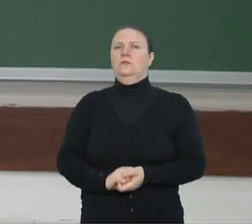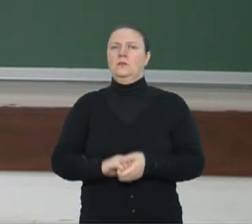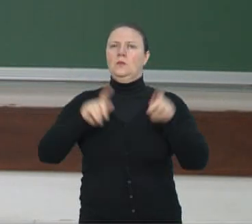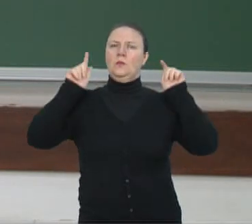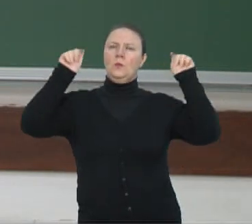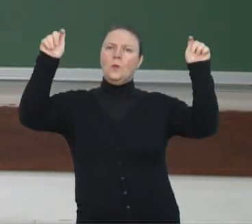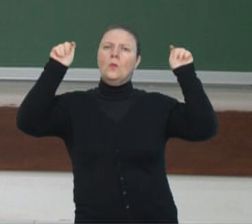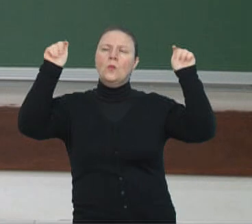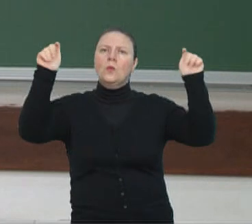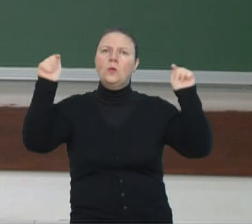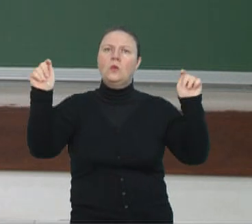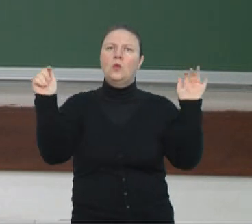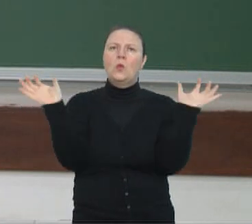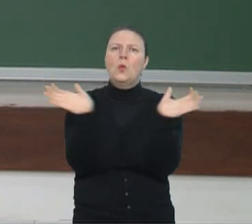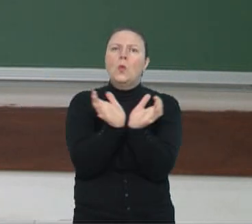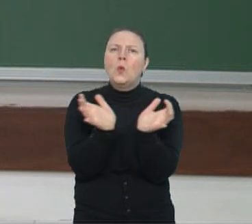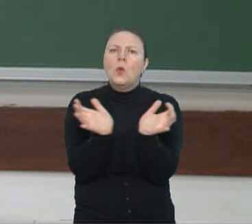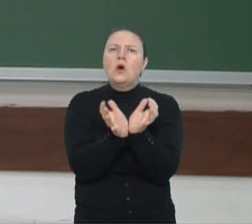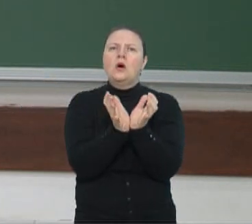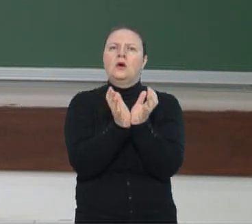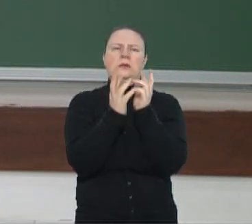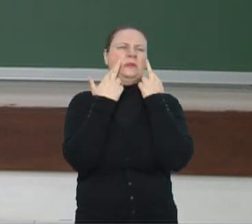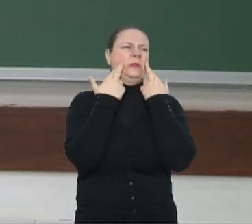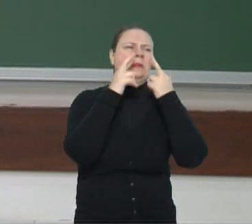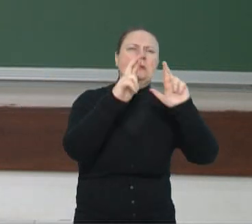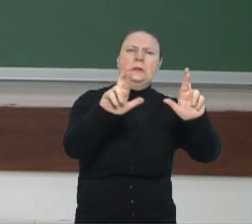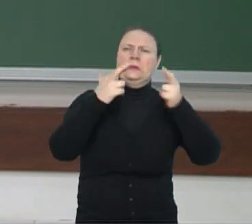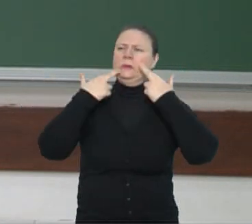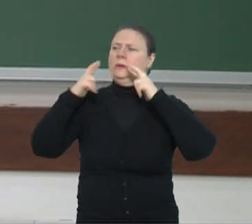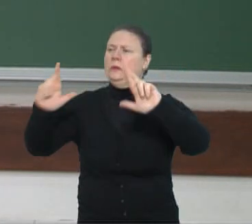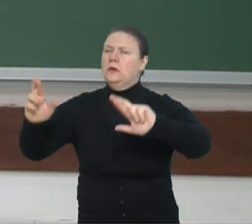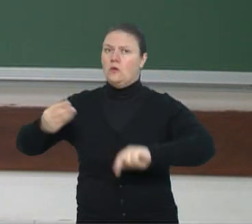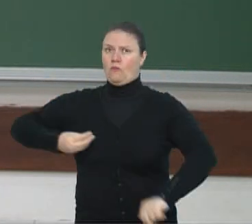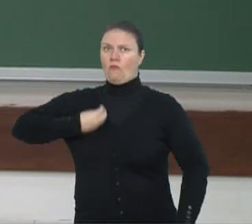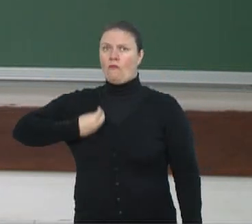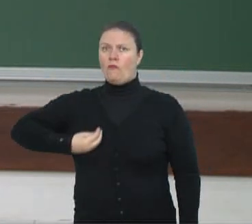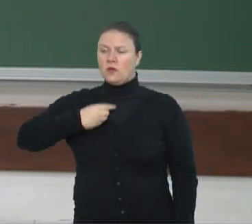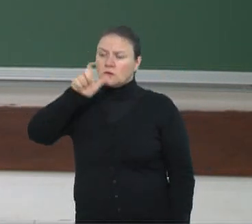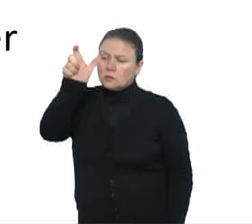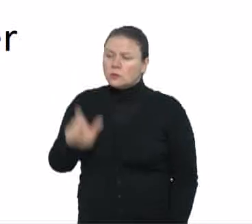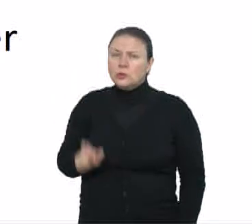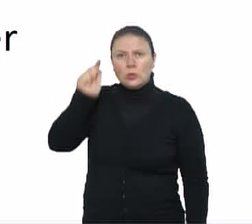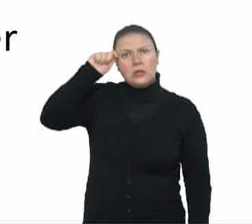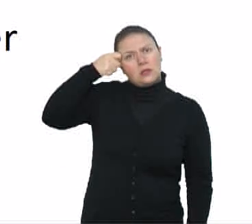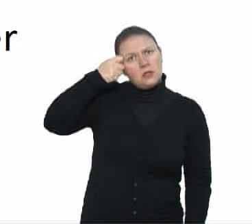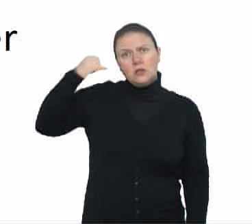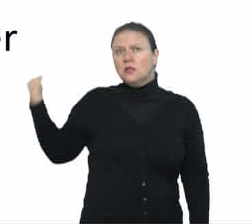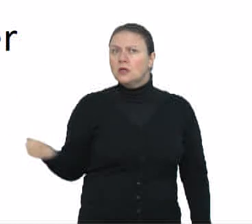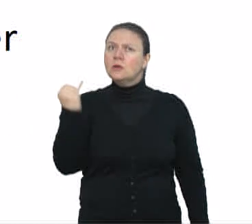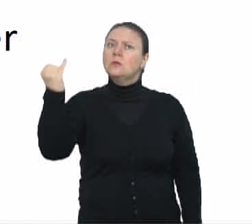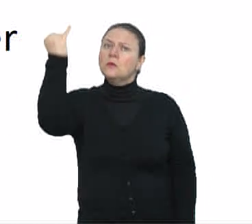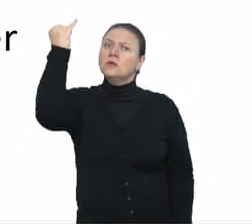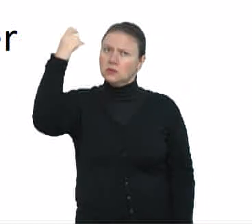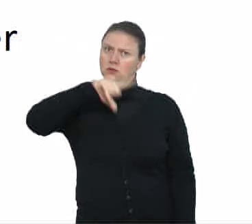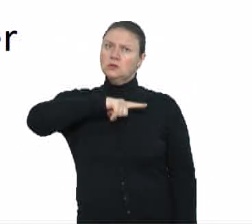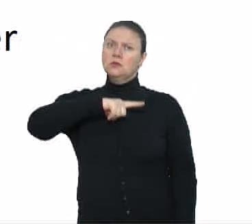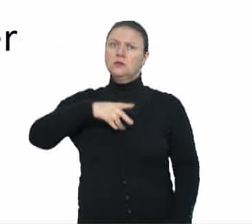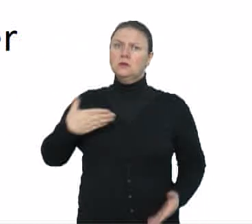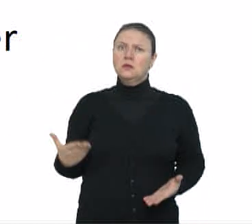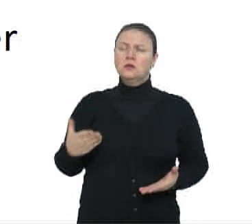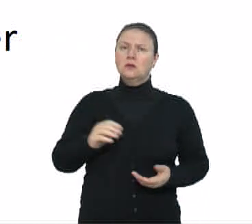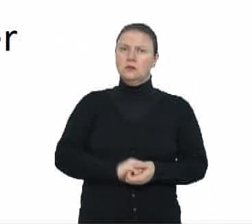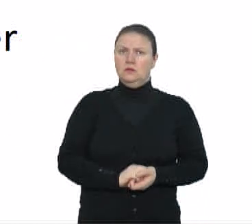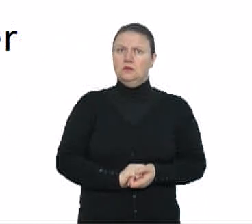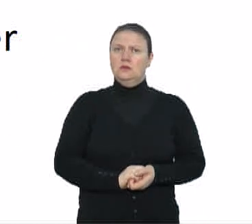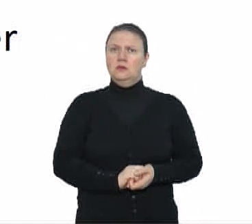de pessoas que, em grupo, estão reclamando pela vida negras importam. Esse é o objetivo desse protesto. É um protesto